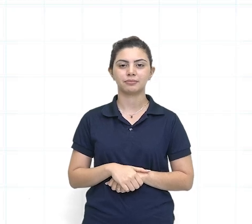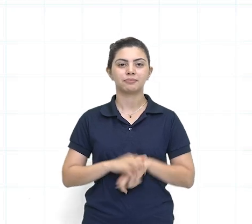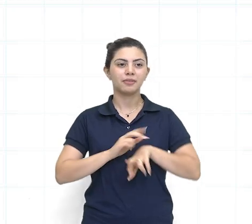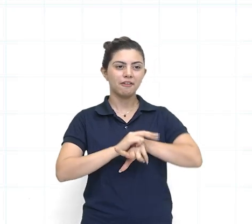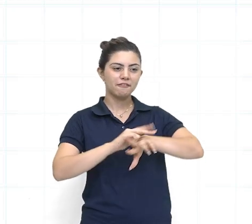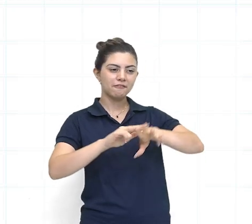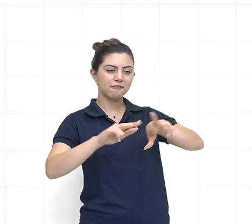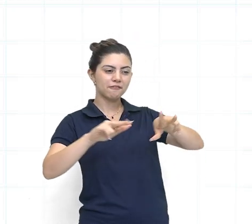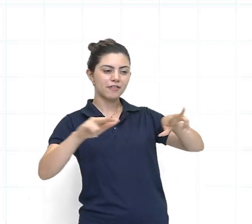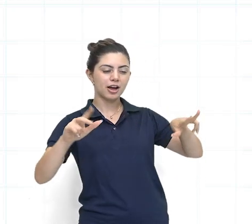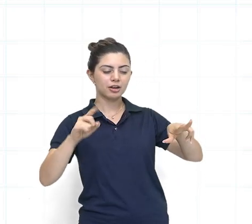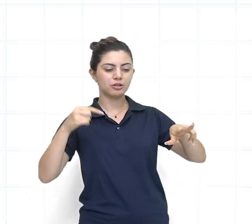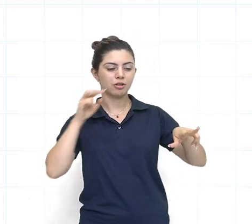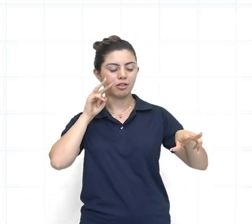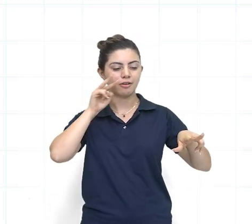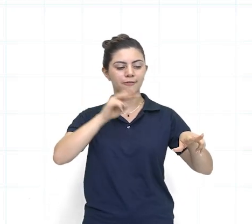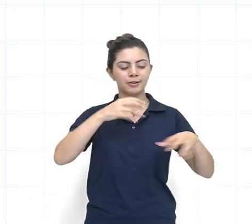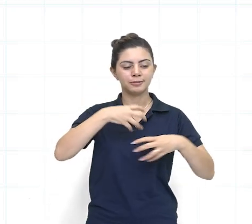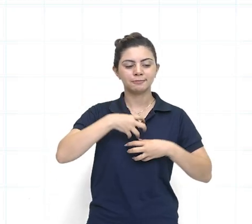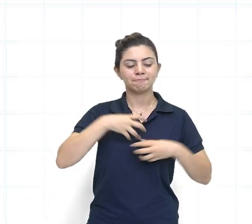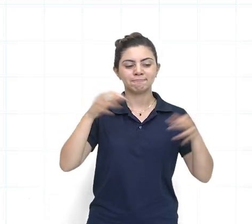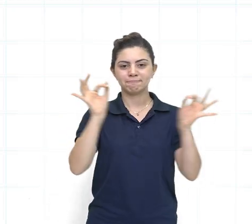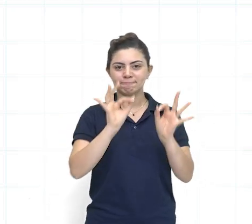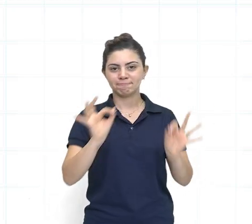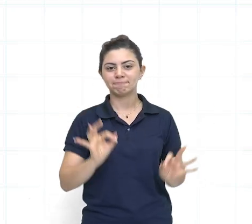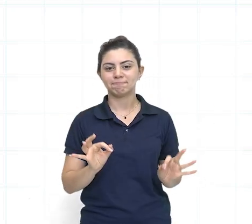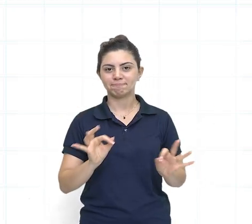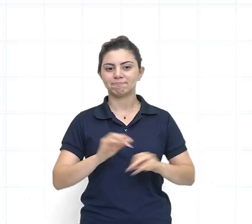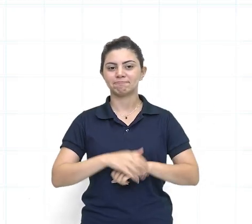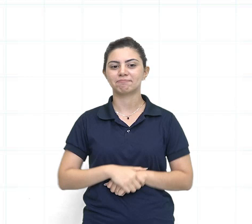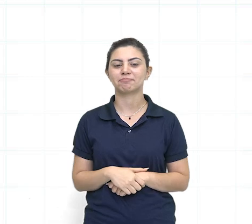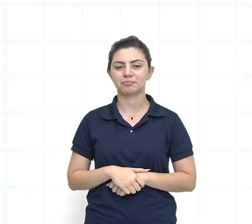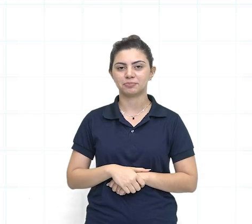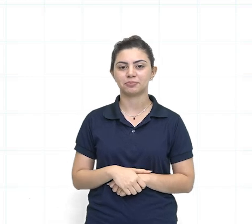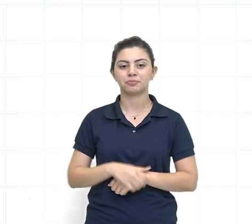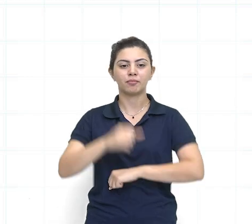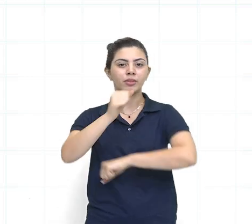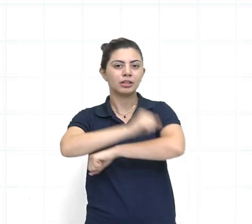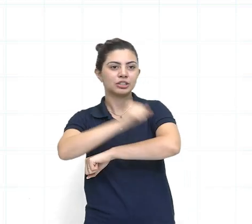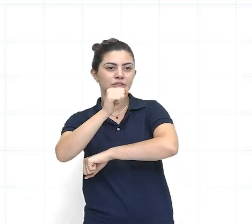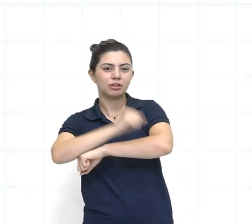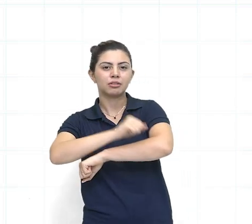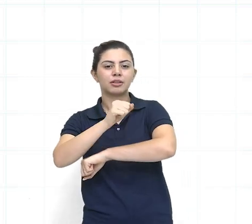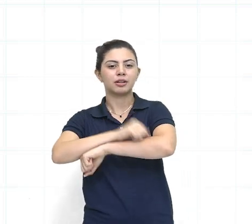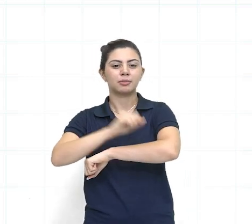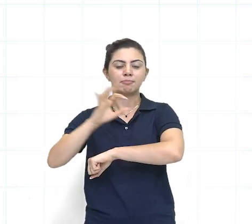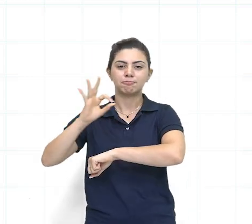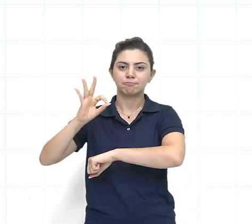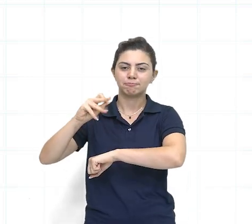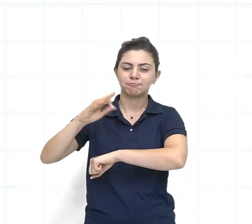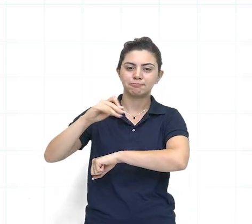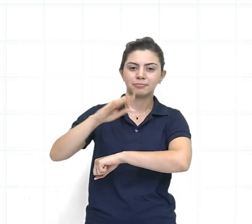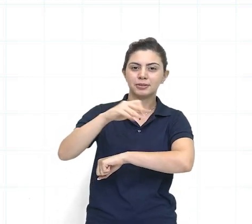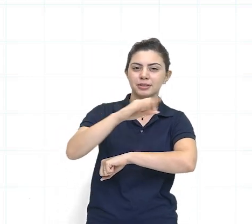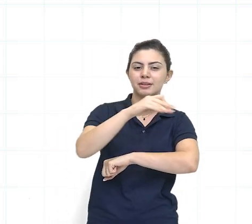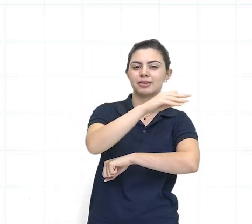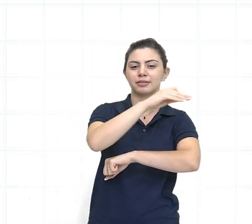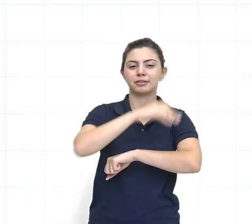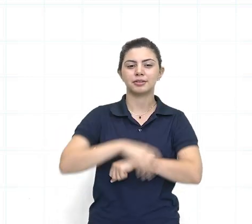Duas dúzias de coisinhas à toa que deixam a gente feliz. Otávio Roth. Otávio